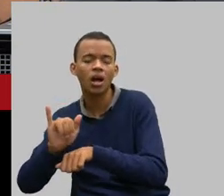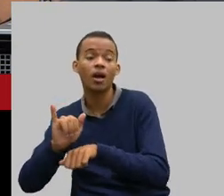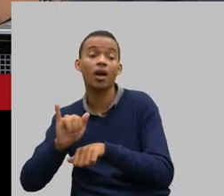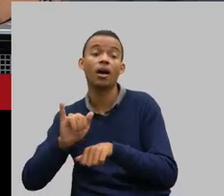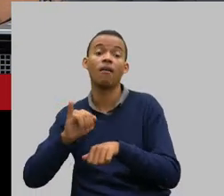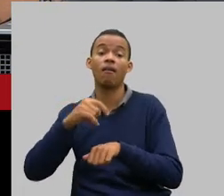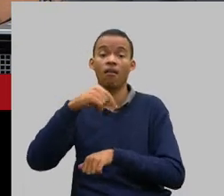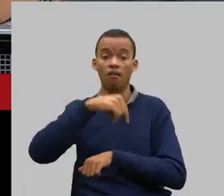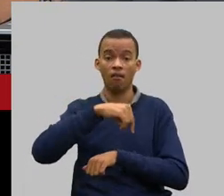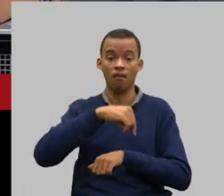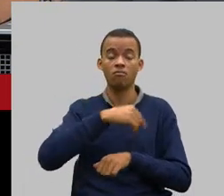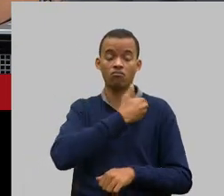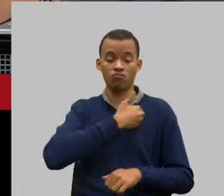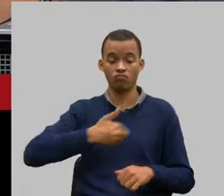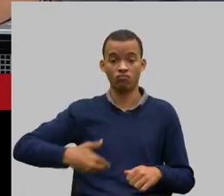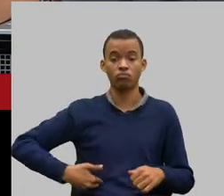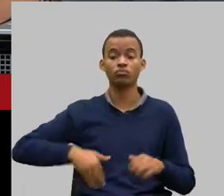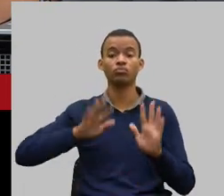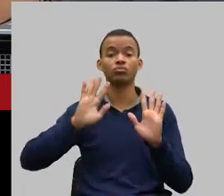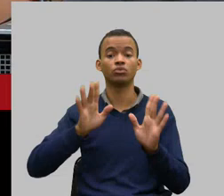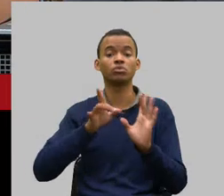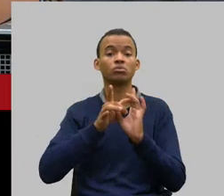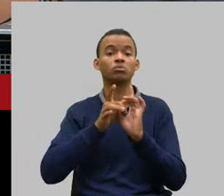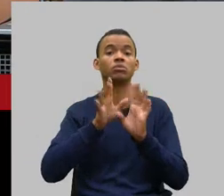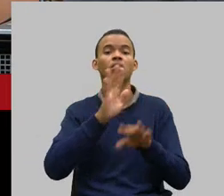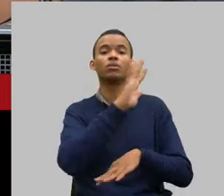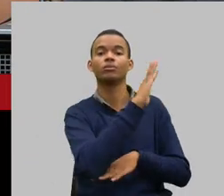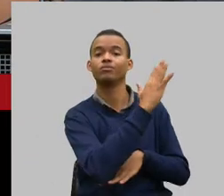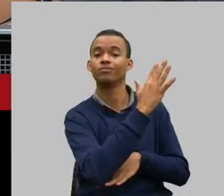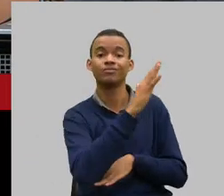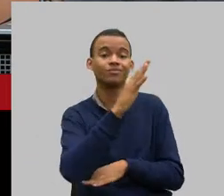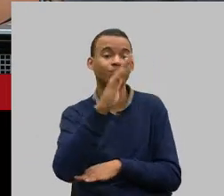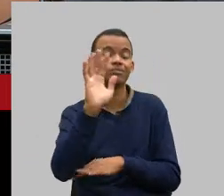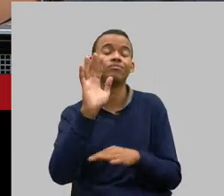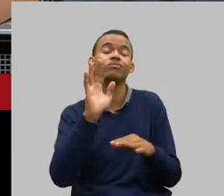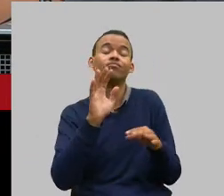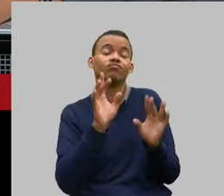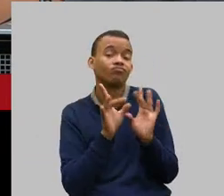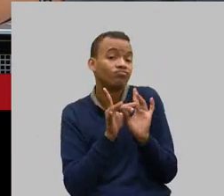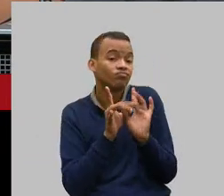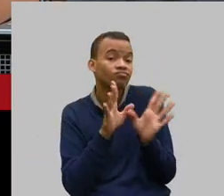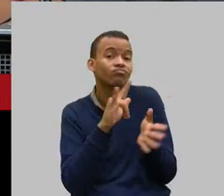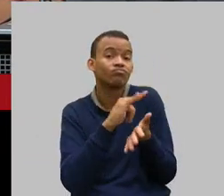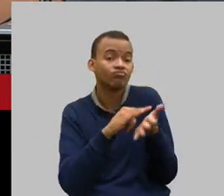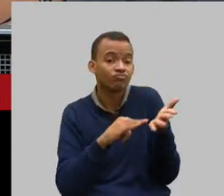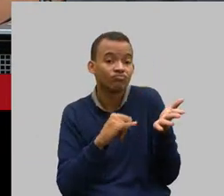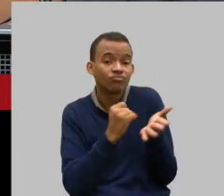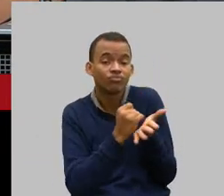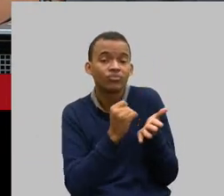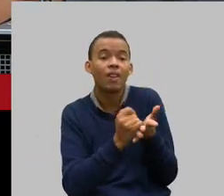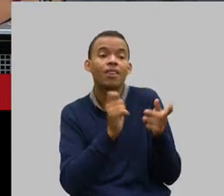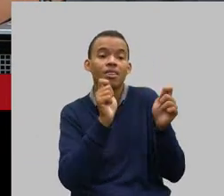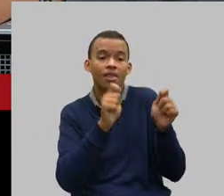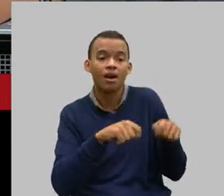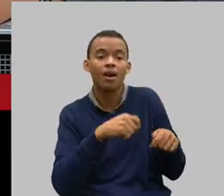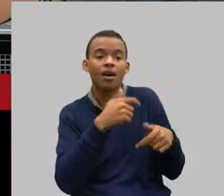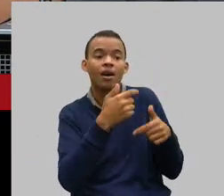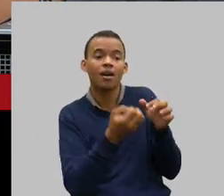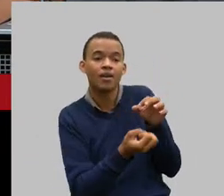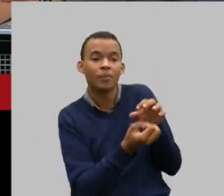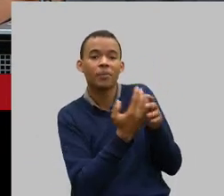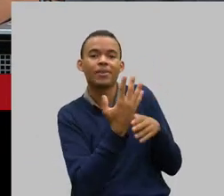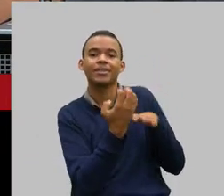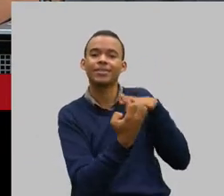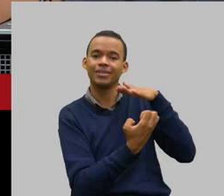ambiental estava ali né em vol de cruzeiro para ter uma excelente fábrica da hinic a hinic é uma empresa